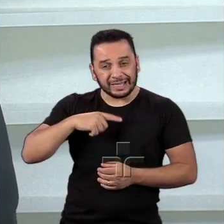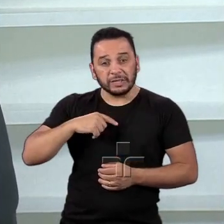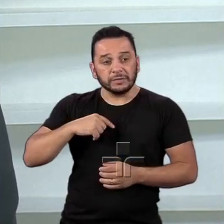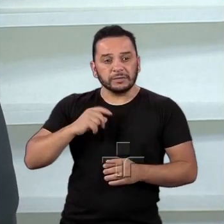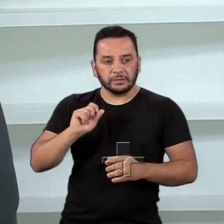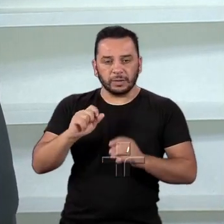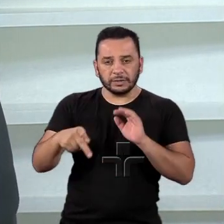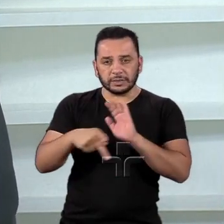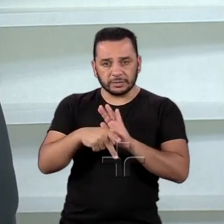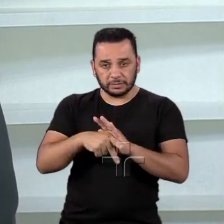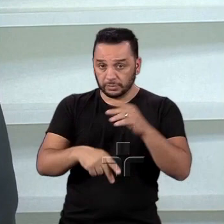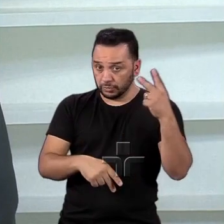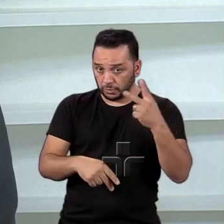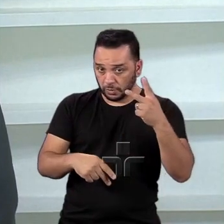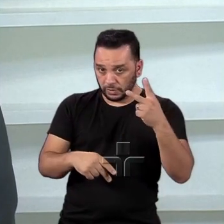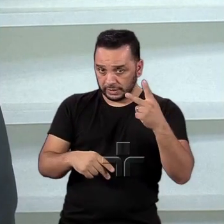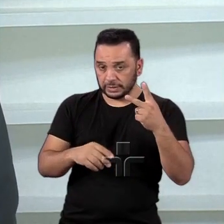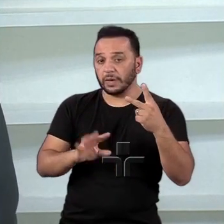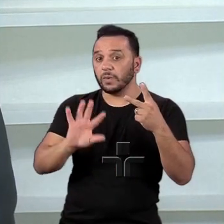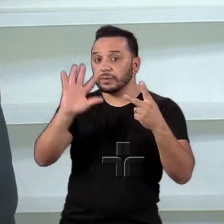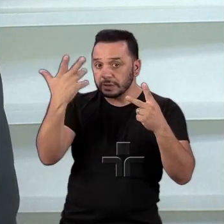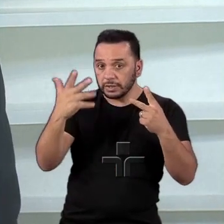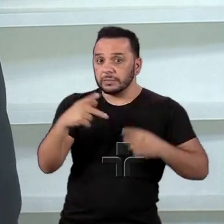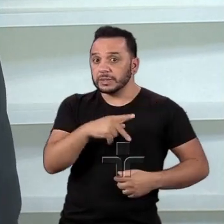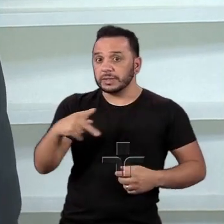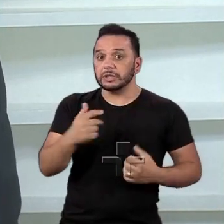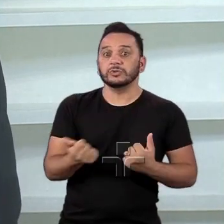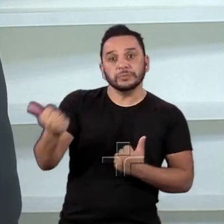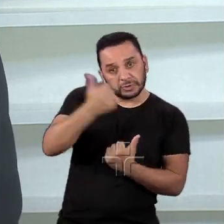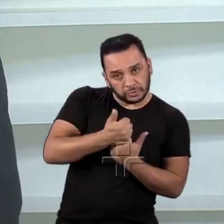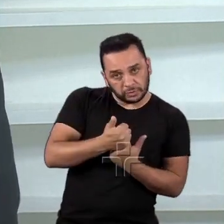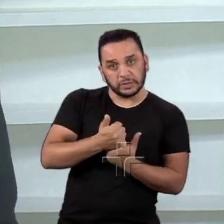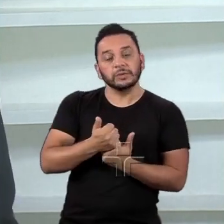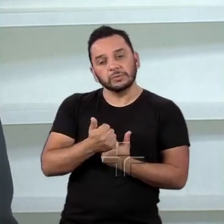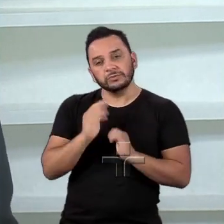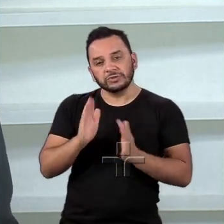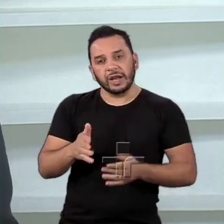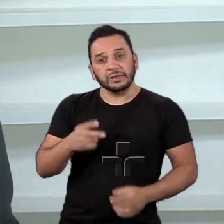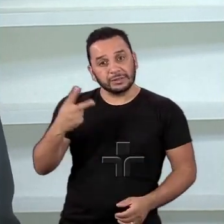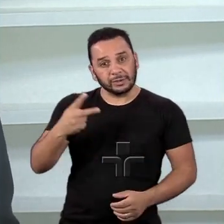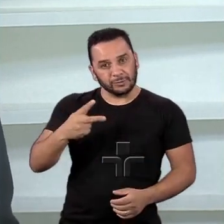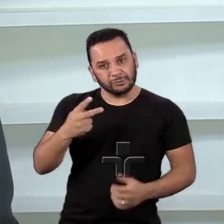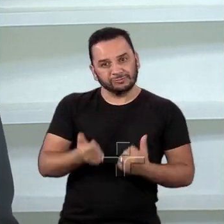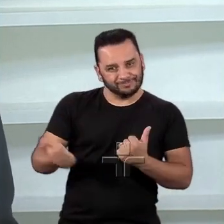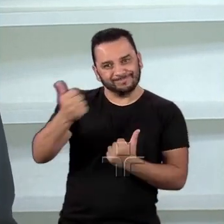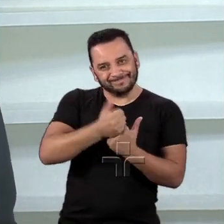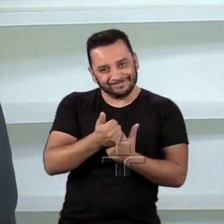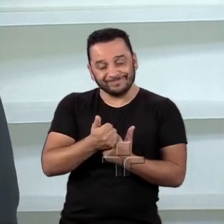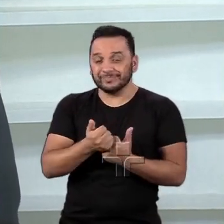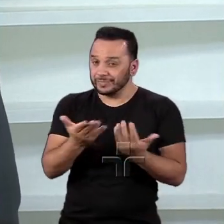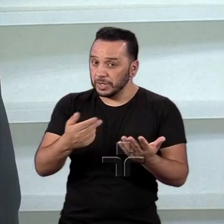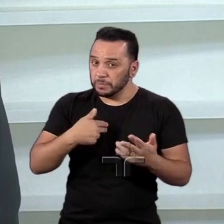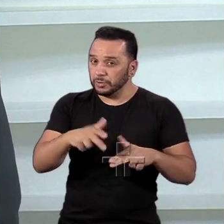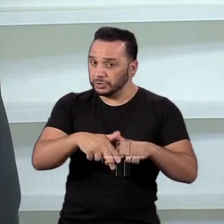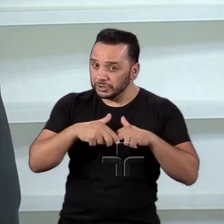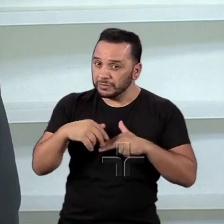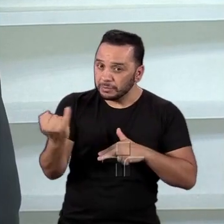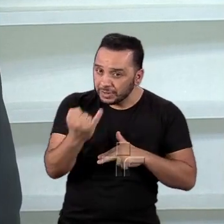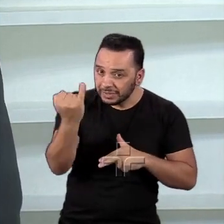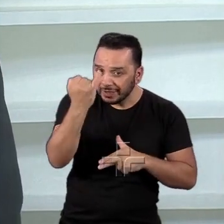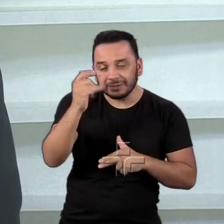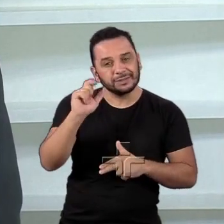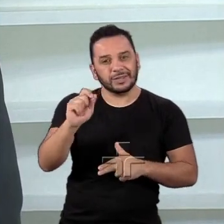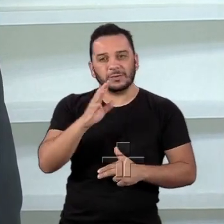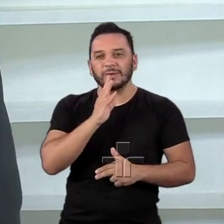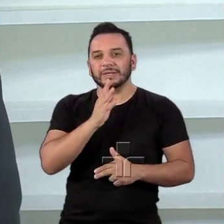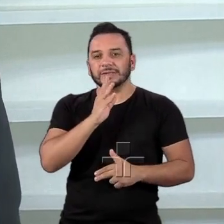que não seja o caso do próximo presidente, mas por esse e por outros motivos, vale conhecer melhor os vices.